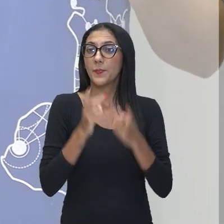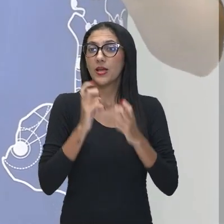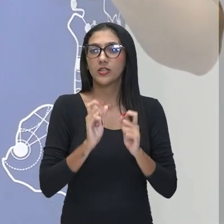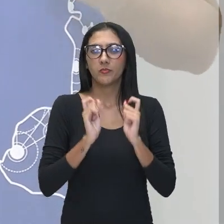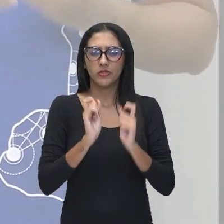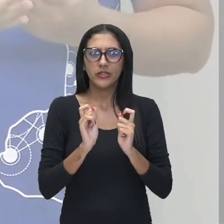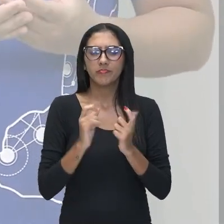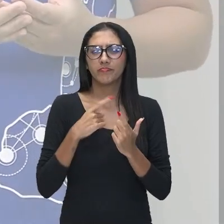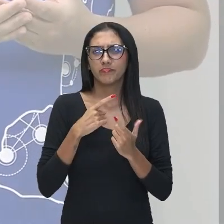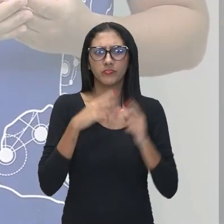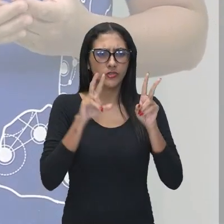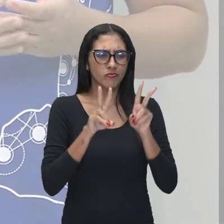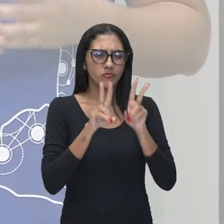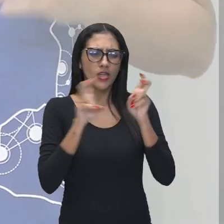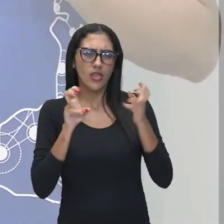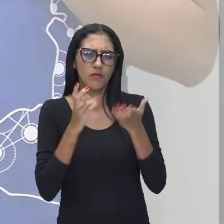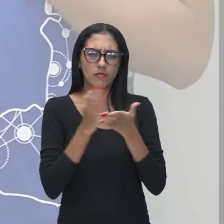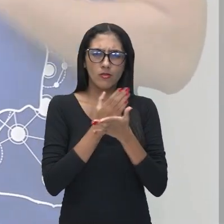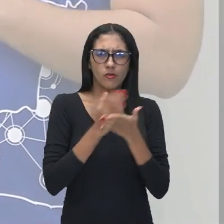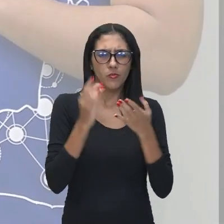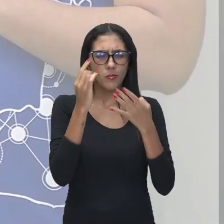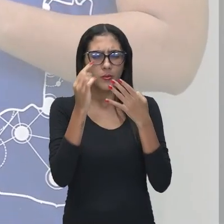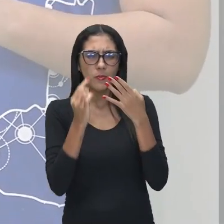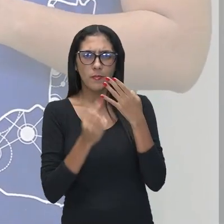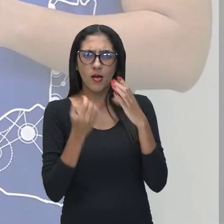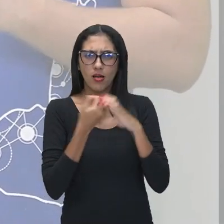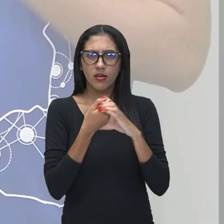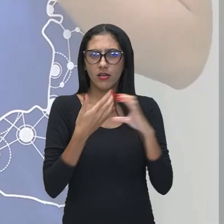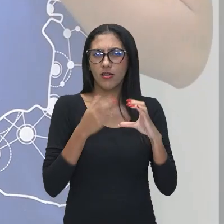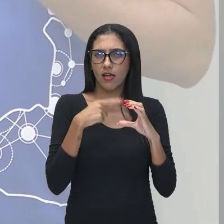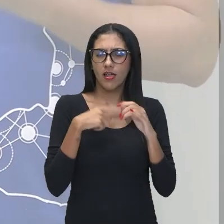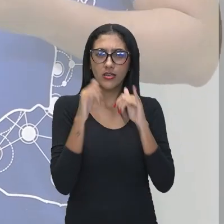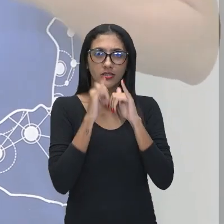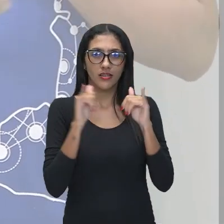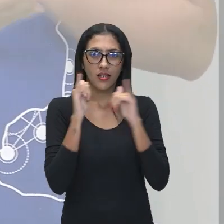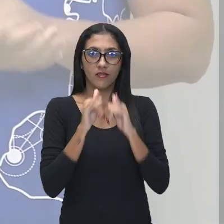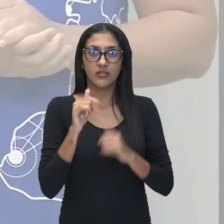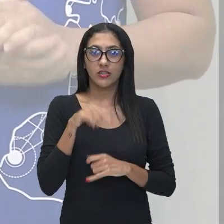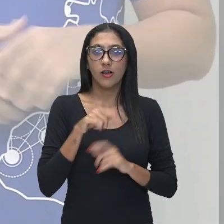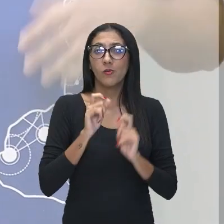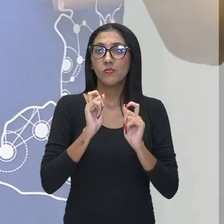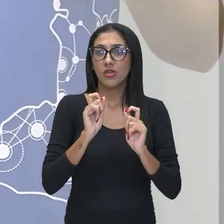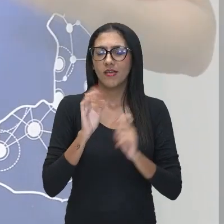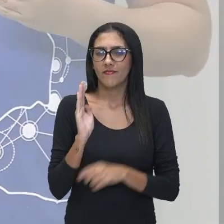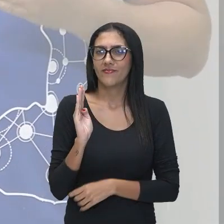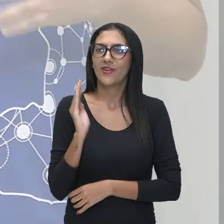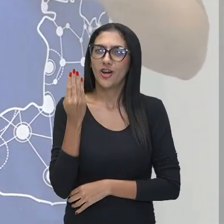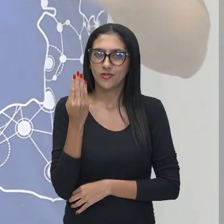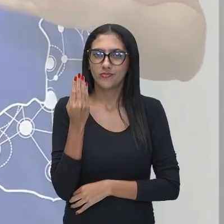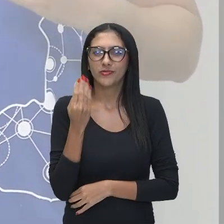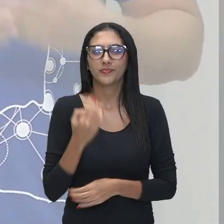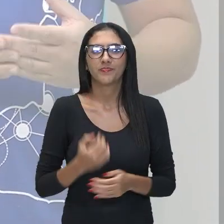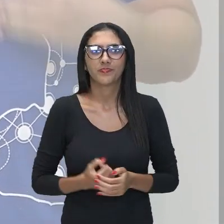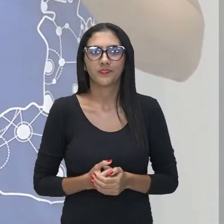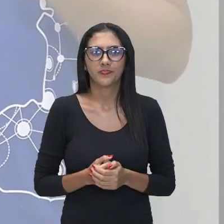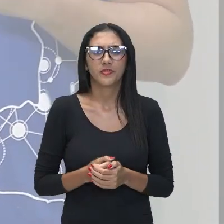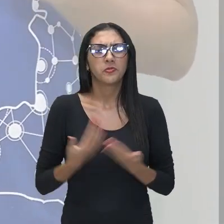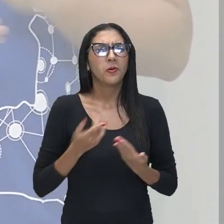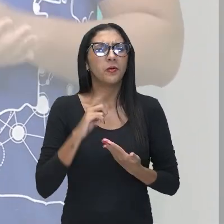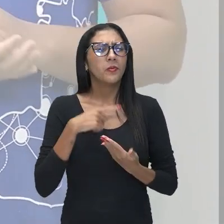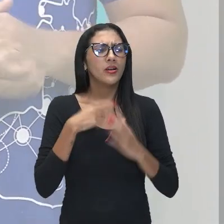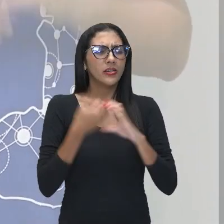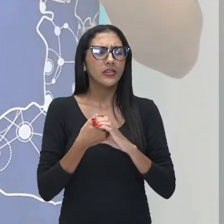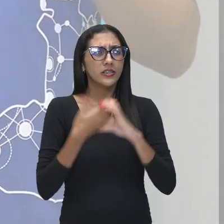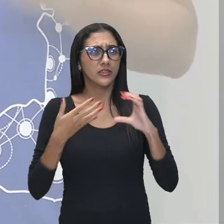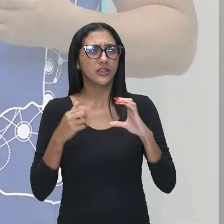ao observar alguns elementos, de que esta notícia aqui, gente, ela é falsa. E quais são os indícios que nos levam